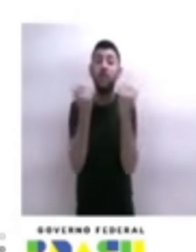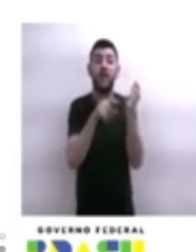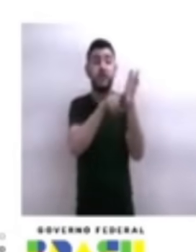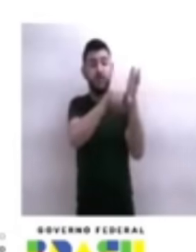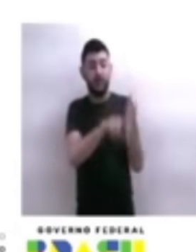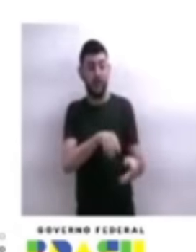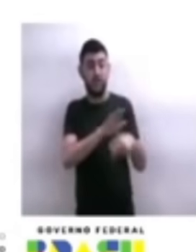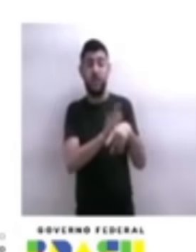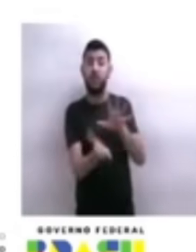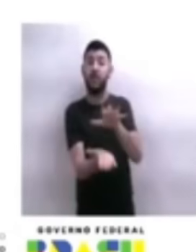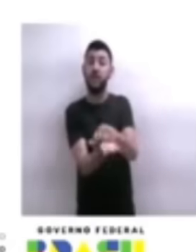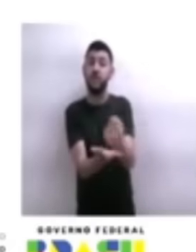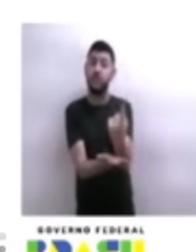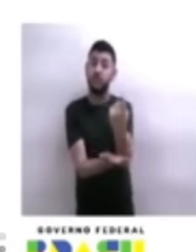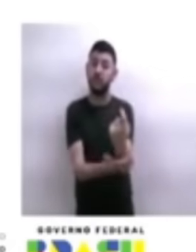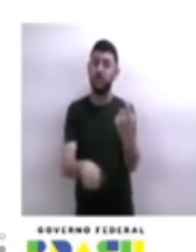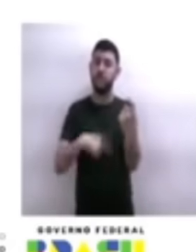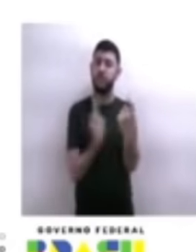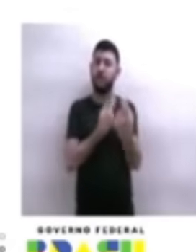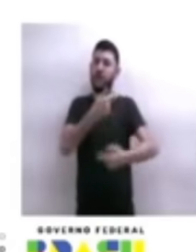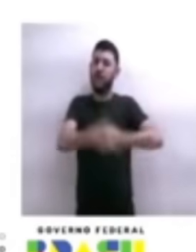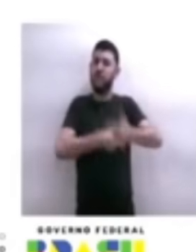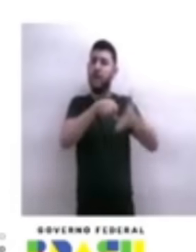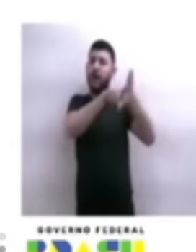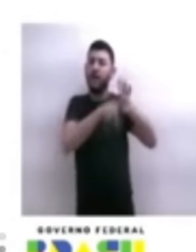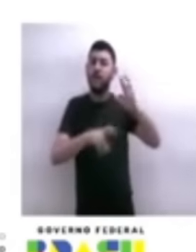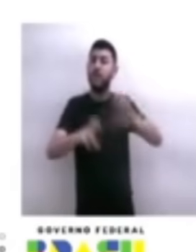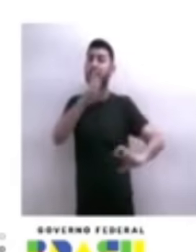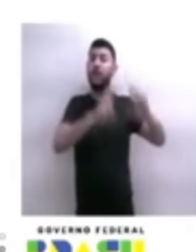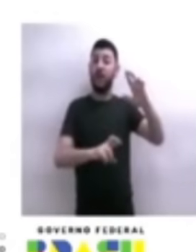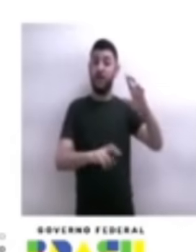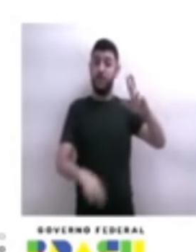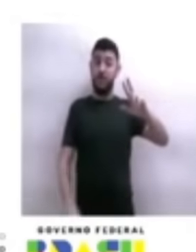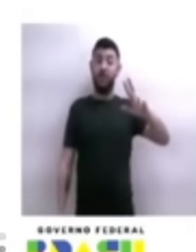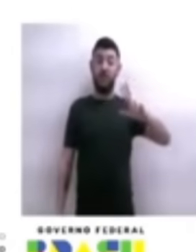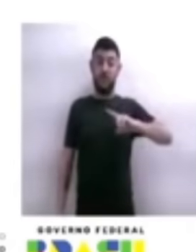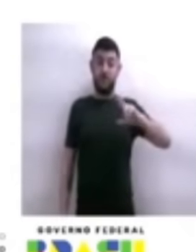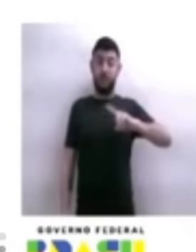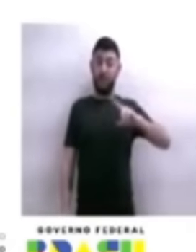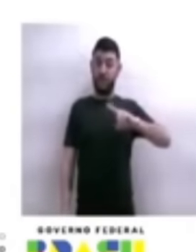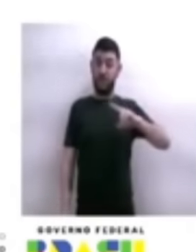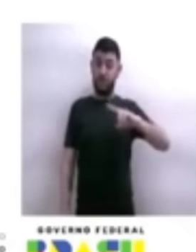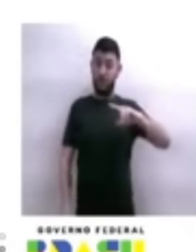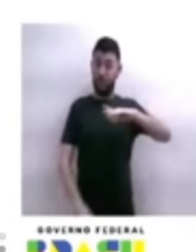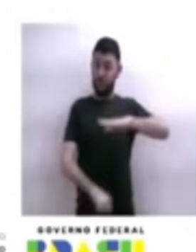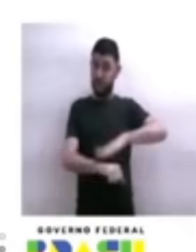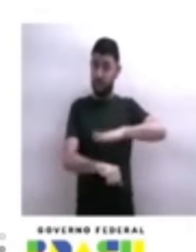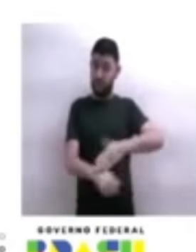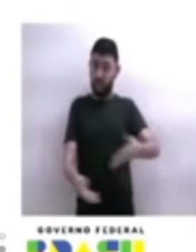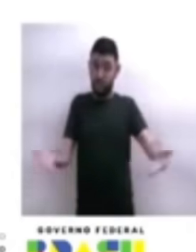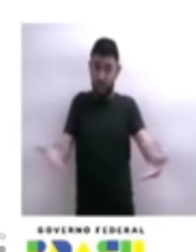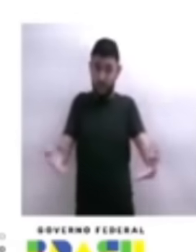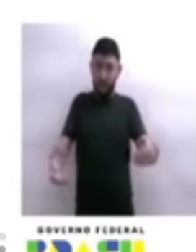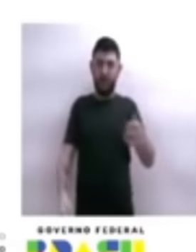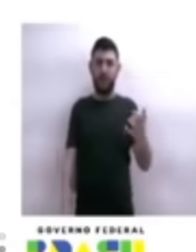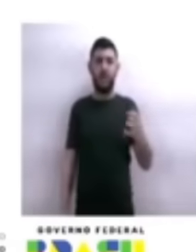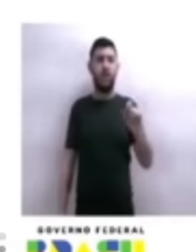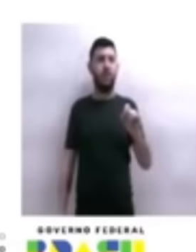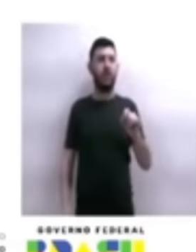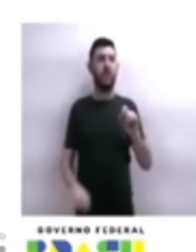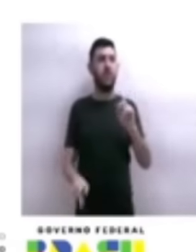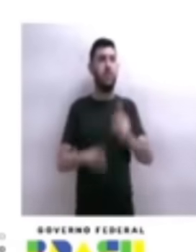Único. No caso, a gente está tratando da averiguação cadastral unipessoal nesse momento. Então, os públicos 5 e